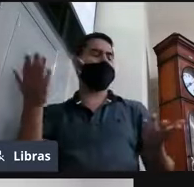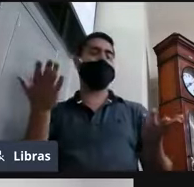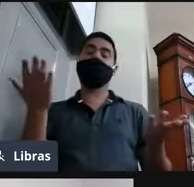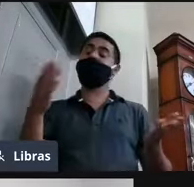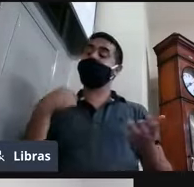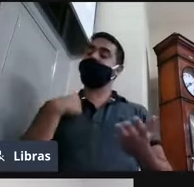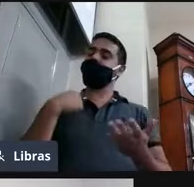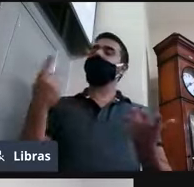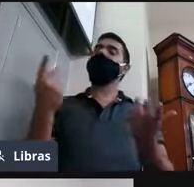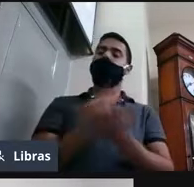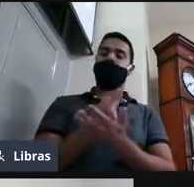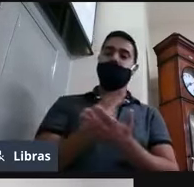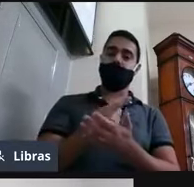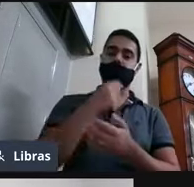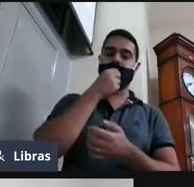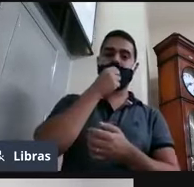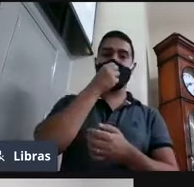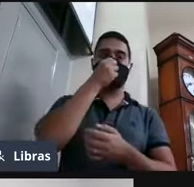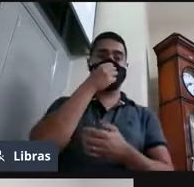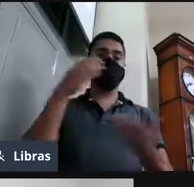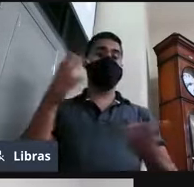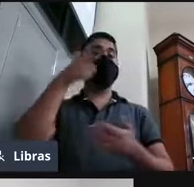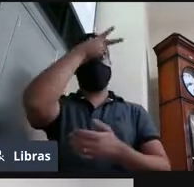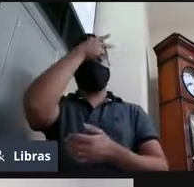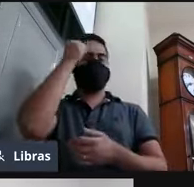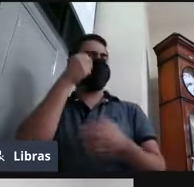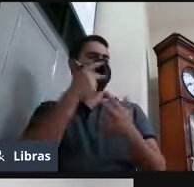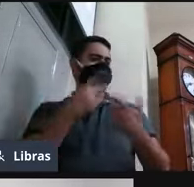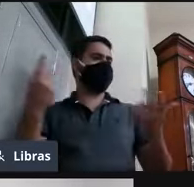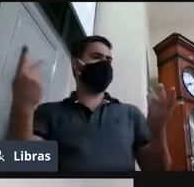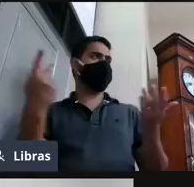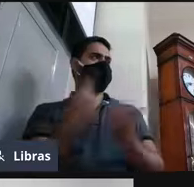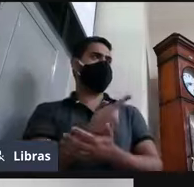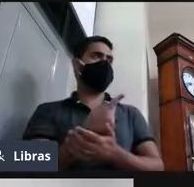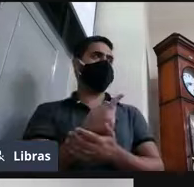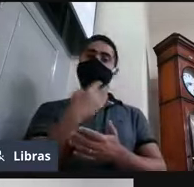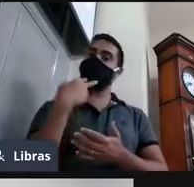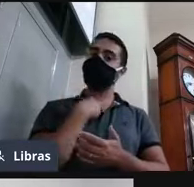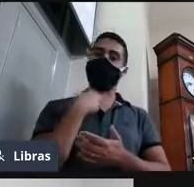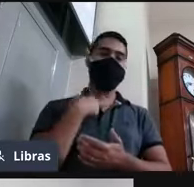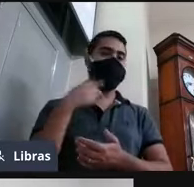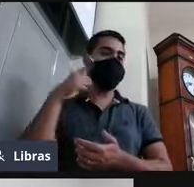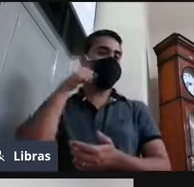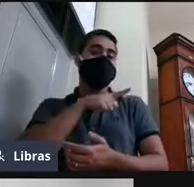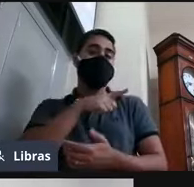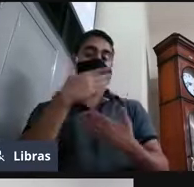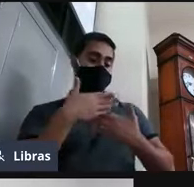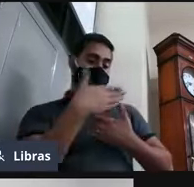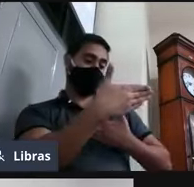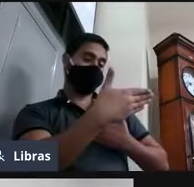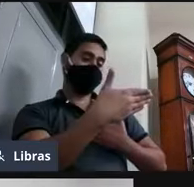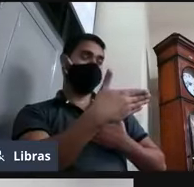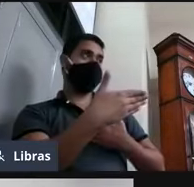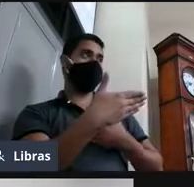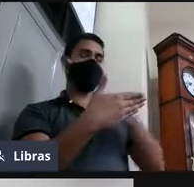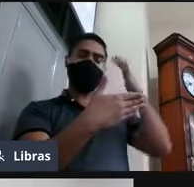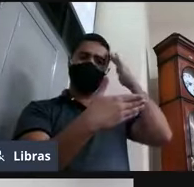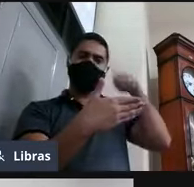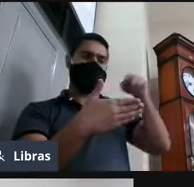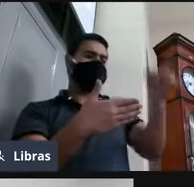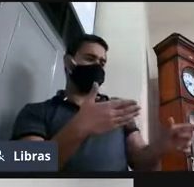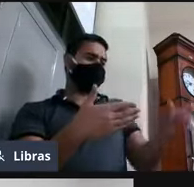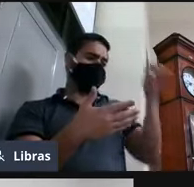fala que o prefeito está me ouvindo. Prefeito, esses erros contábeis não podem acontecer novamente. Está aqui na minha frente. Acho que o senhor é uma pessoa